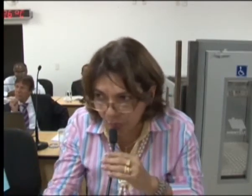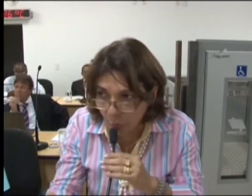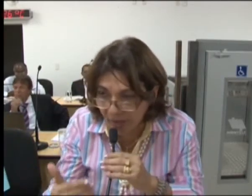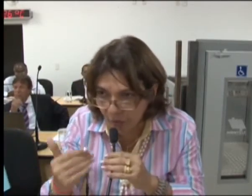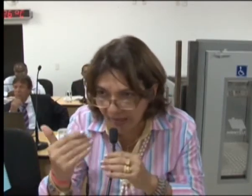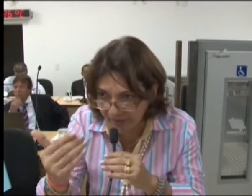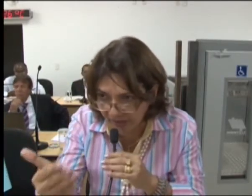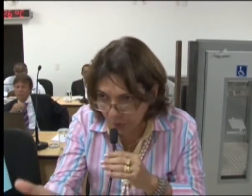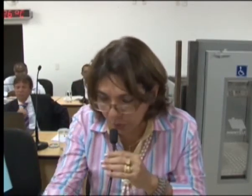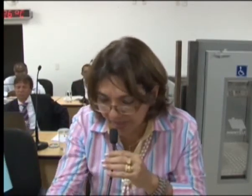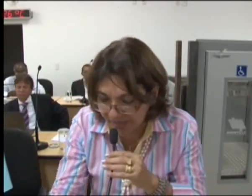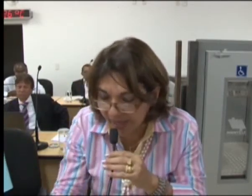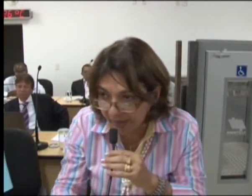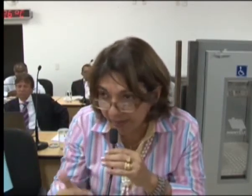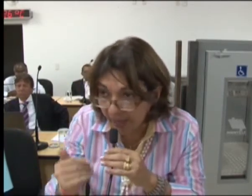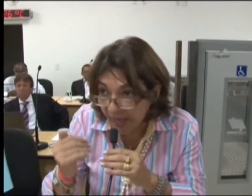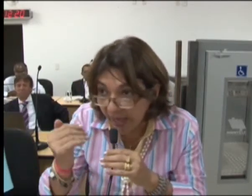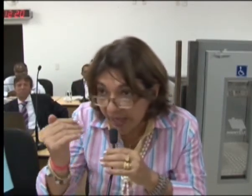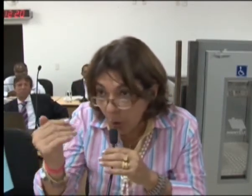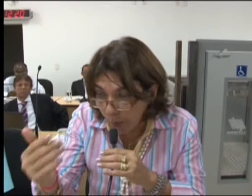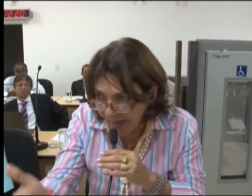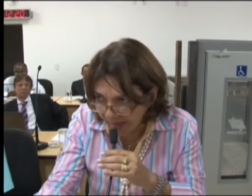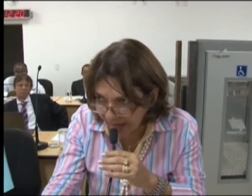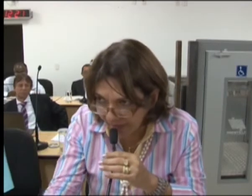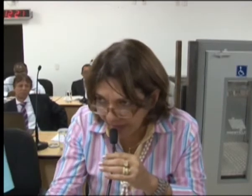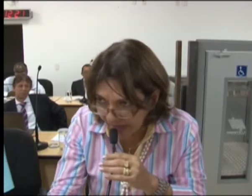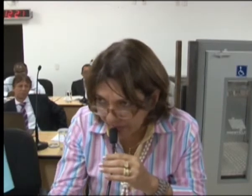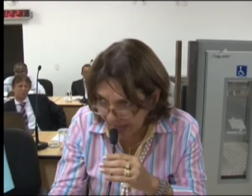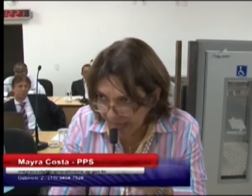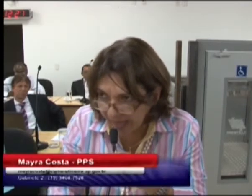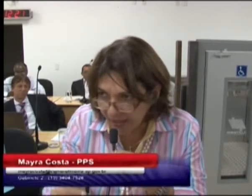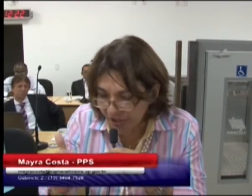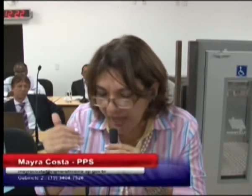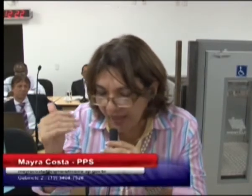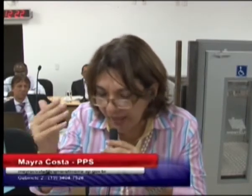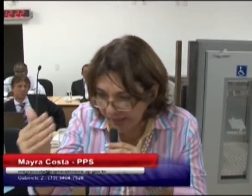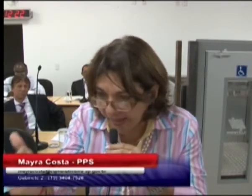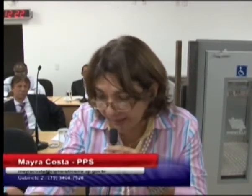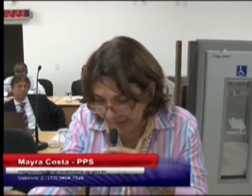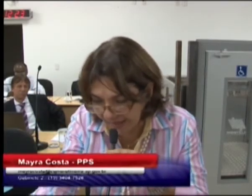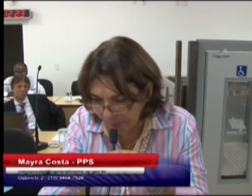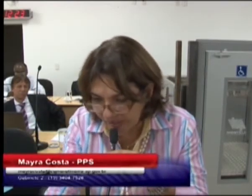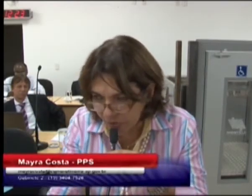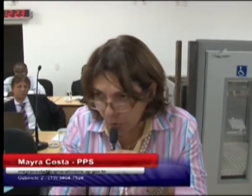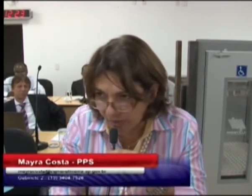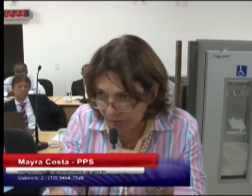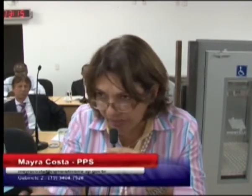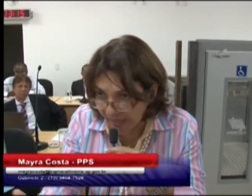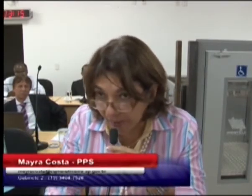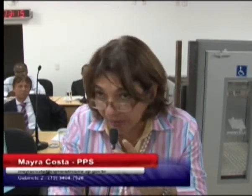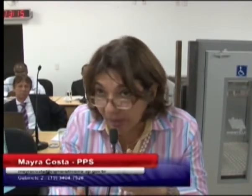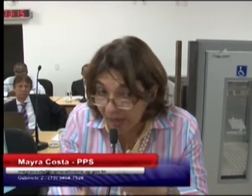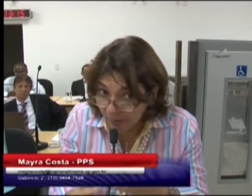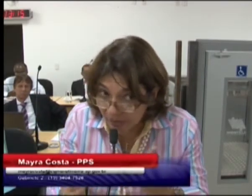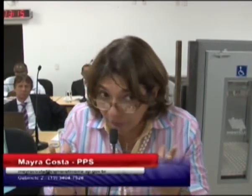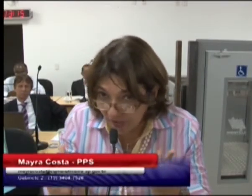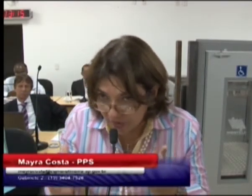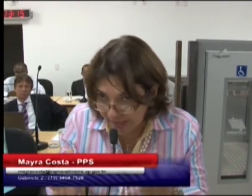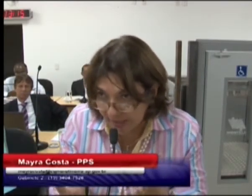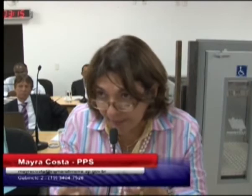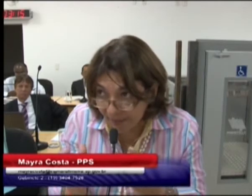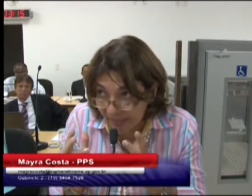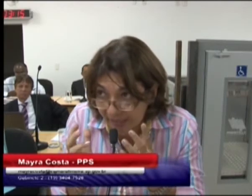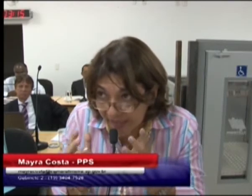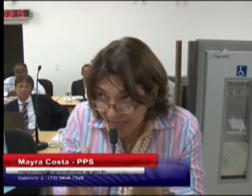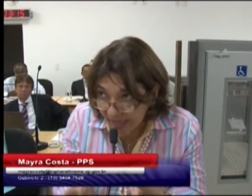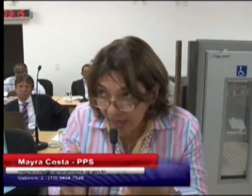o indivíduo, quanto ele avaliou o paciente, como é que estavam as plaquetas dele, daquela pessoa, se o sangramento. Mas